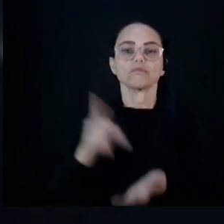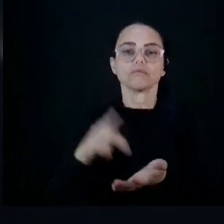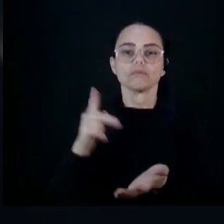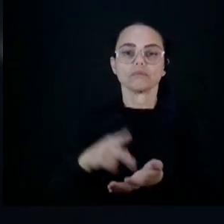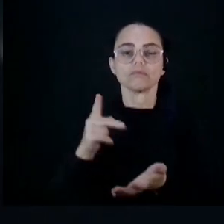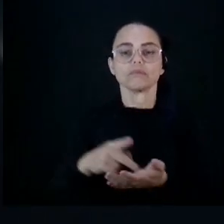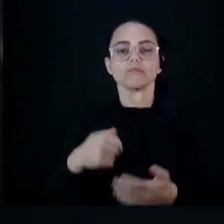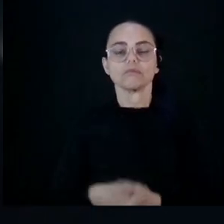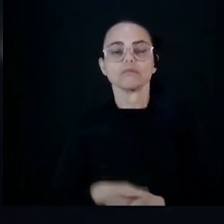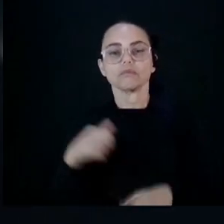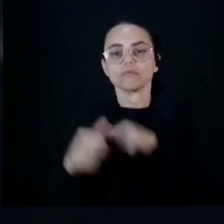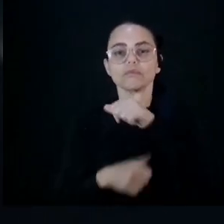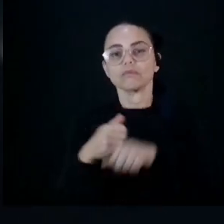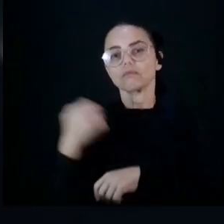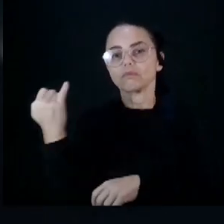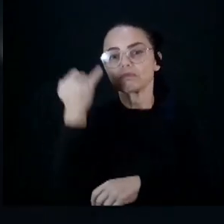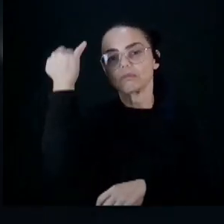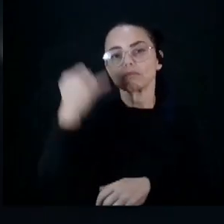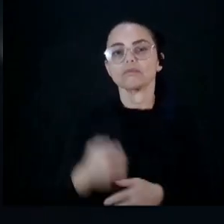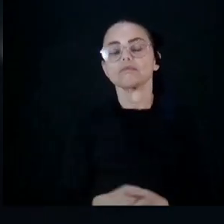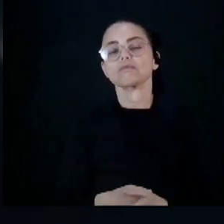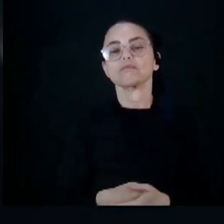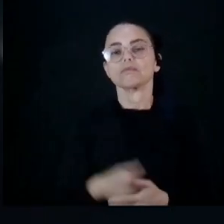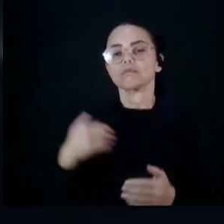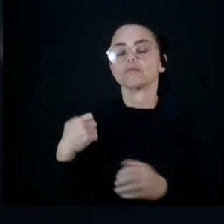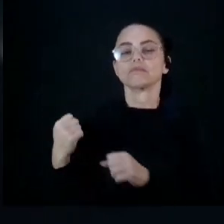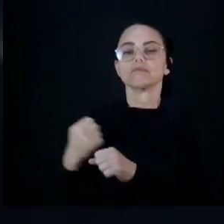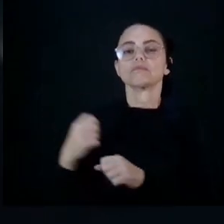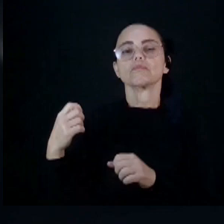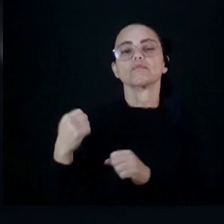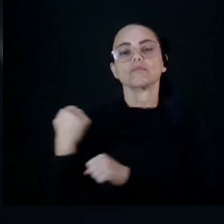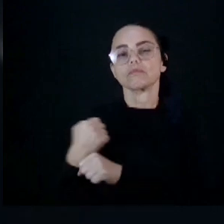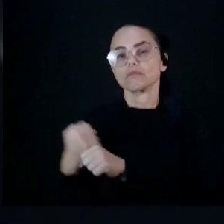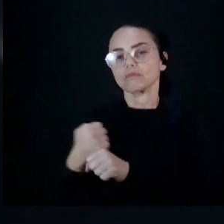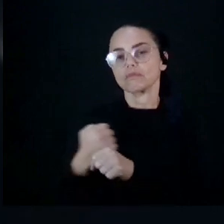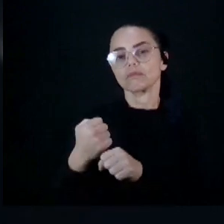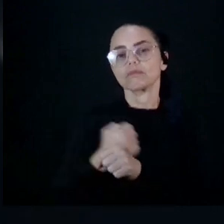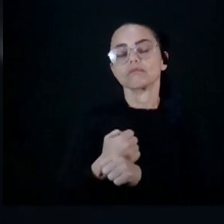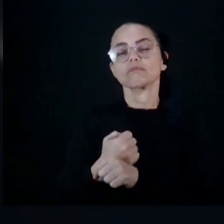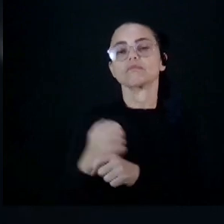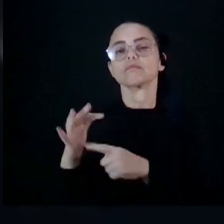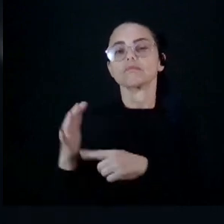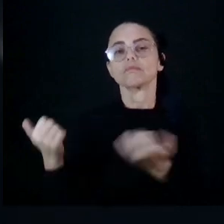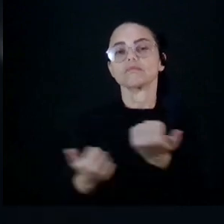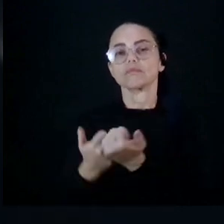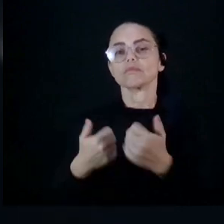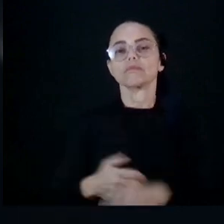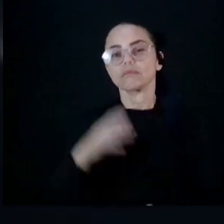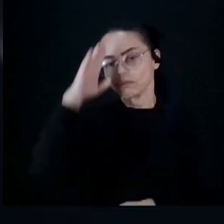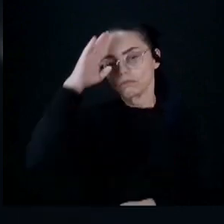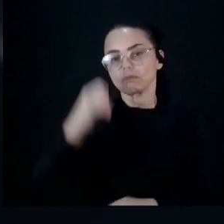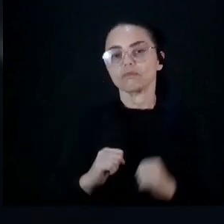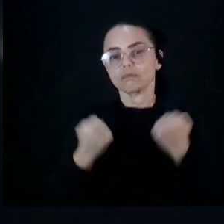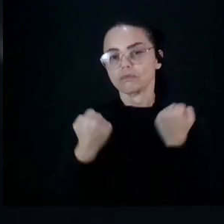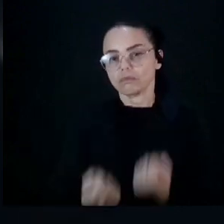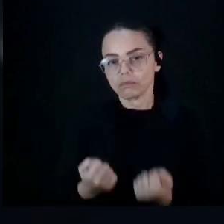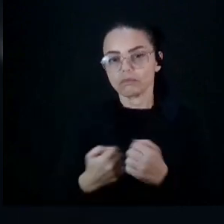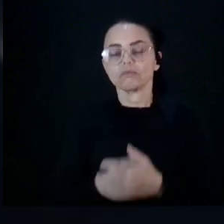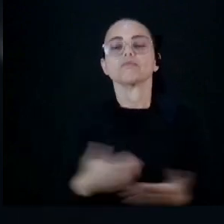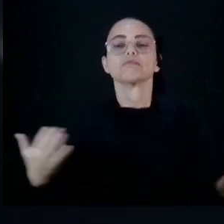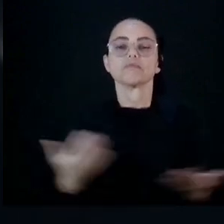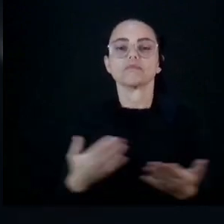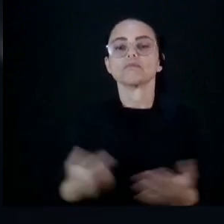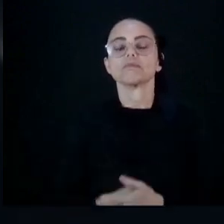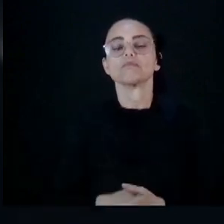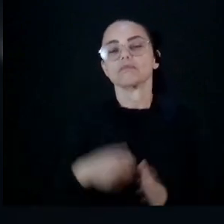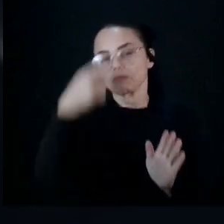mudança importante. Durante décadas, as máquinas substituíram principalmente o esforço físico. Agora, a IA começa